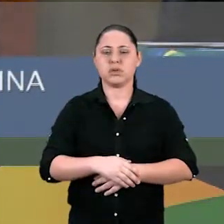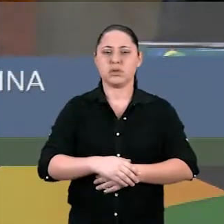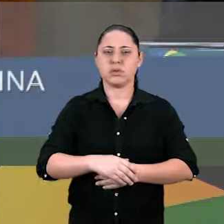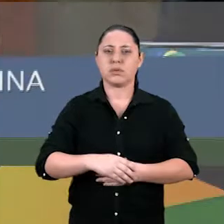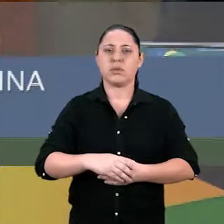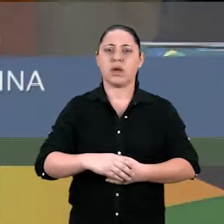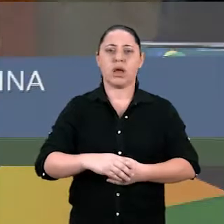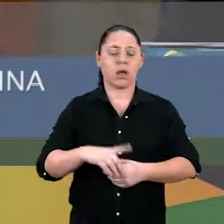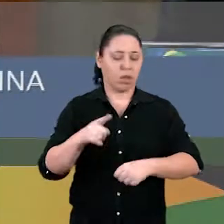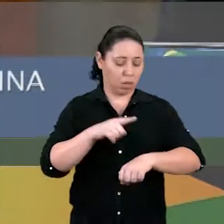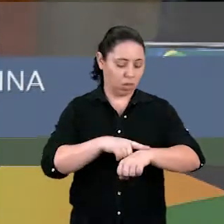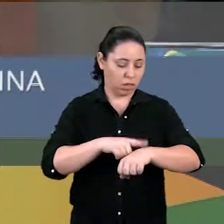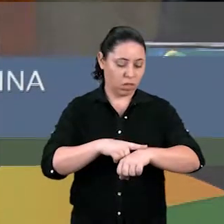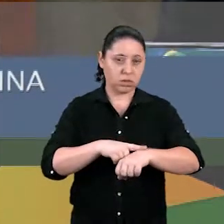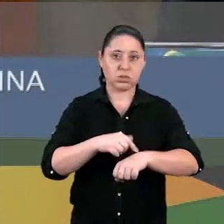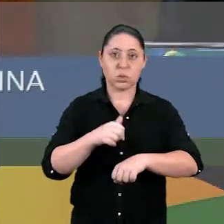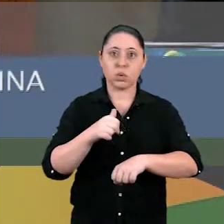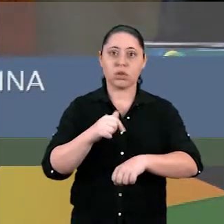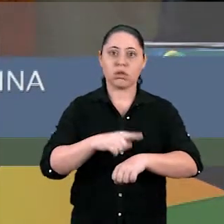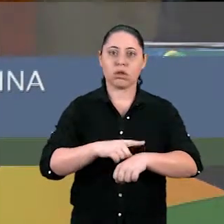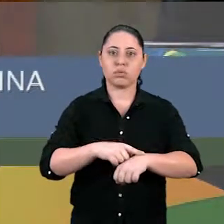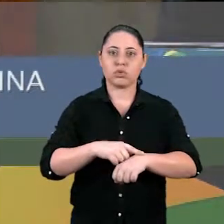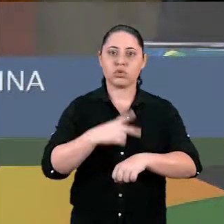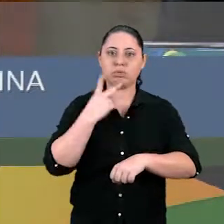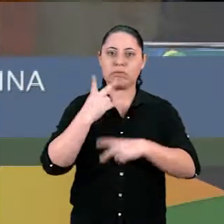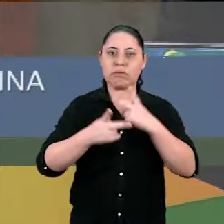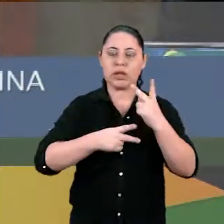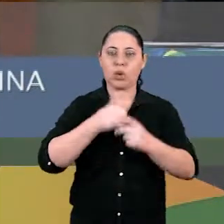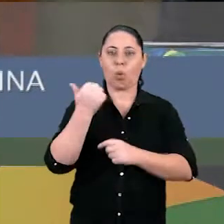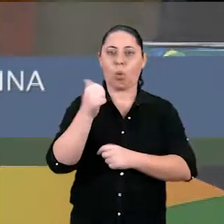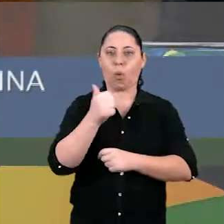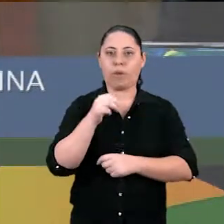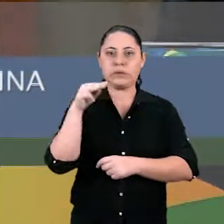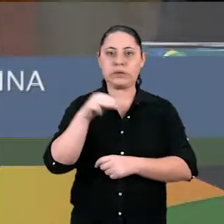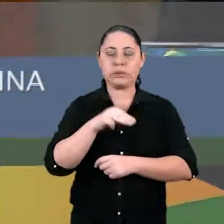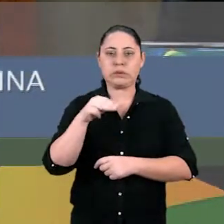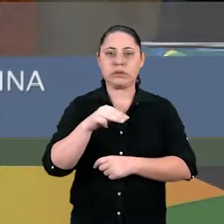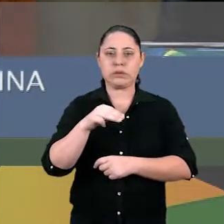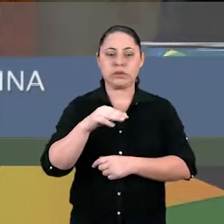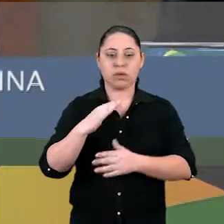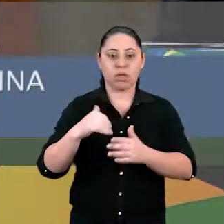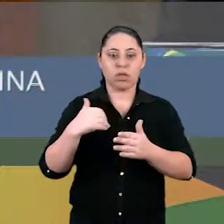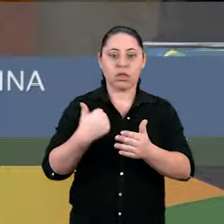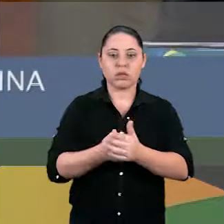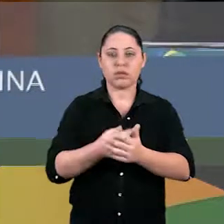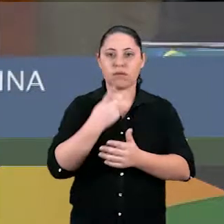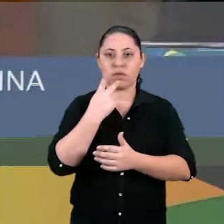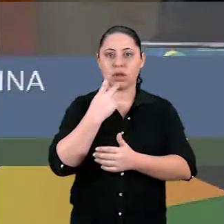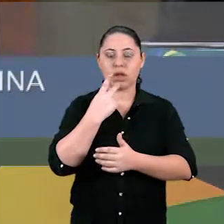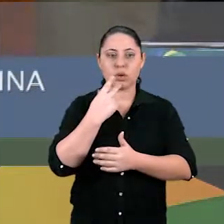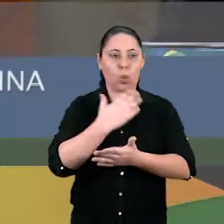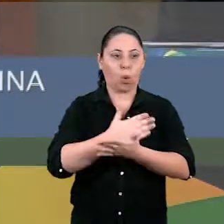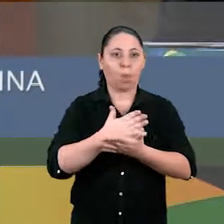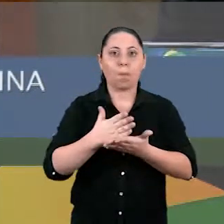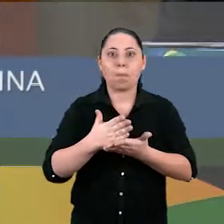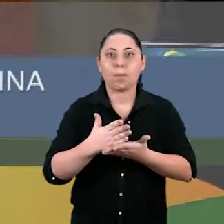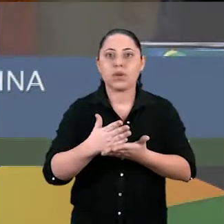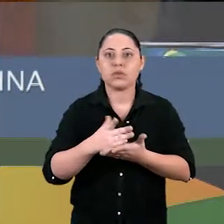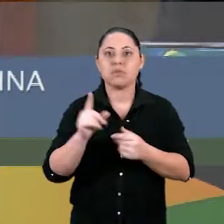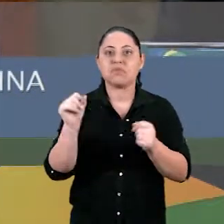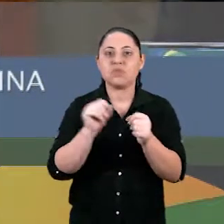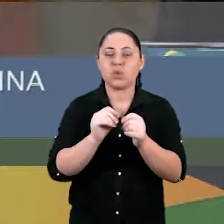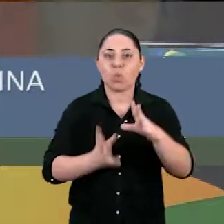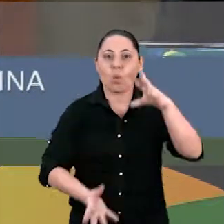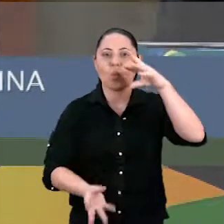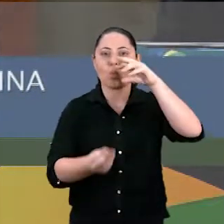Sendo muito pouco disciplinado com o tempo, eu já falei 11 minutos e ainda estou nas minhas considerações